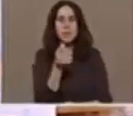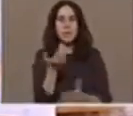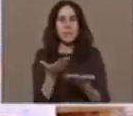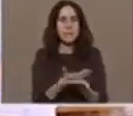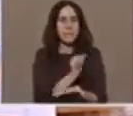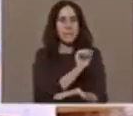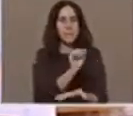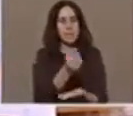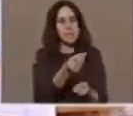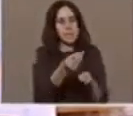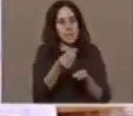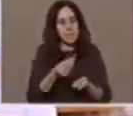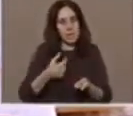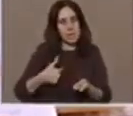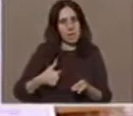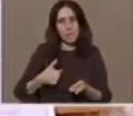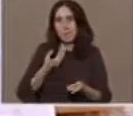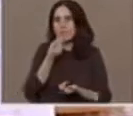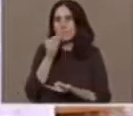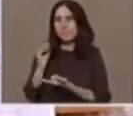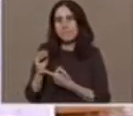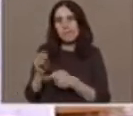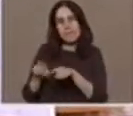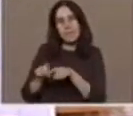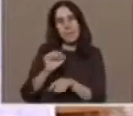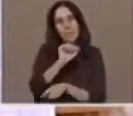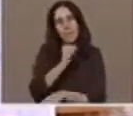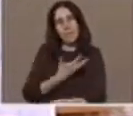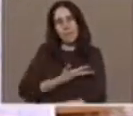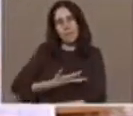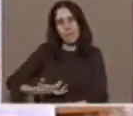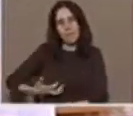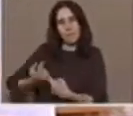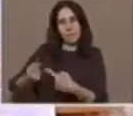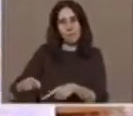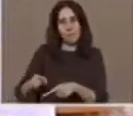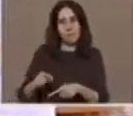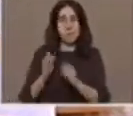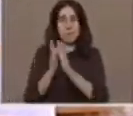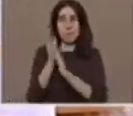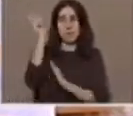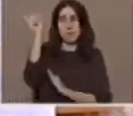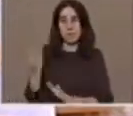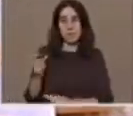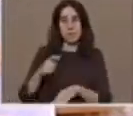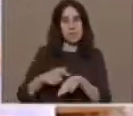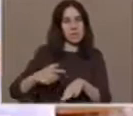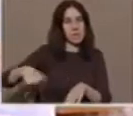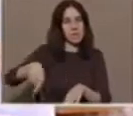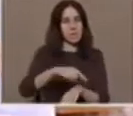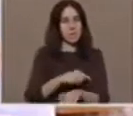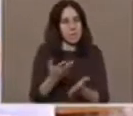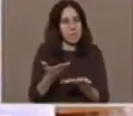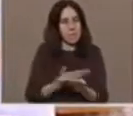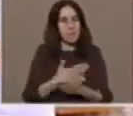pão para que eu possa alimentar o teu irmão faminto. Deus pede o pão do nosso tempo, da